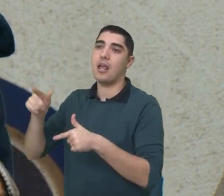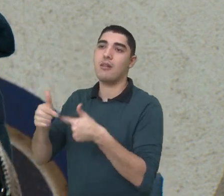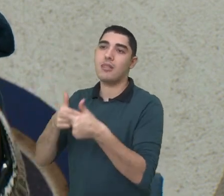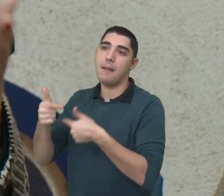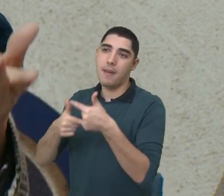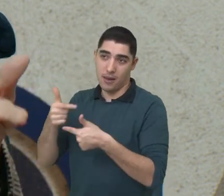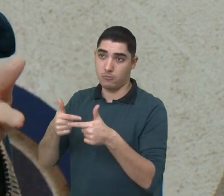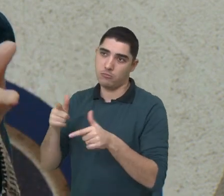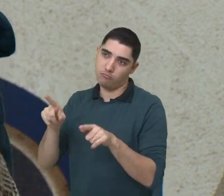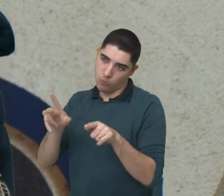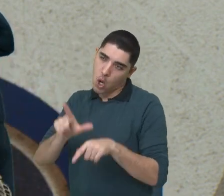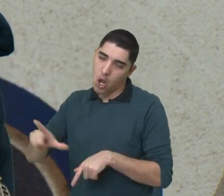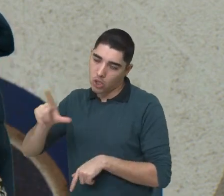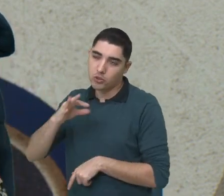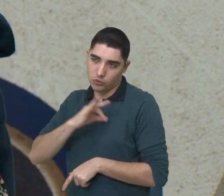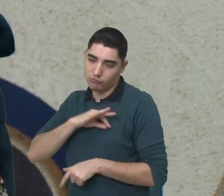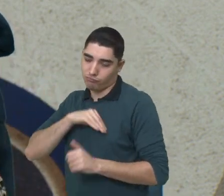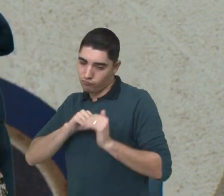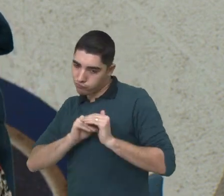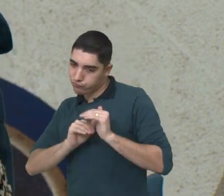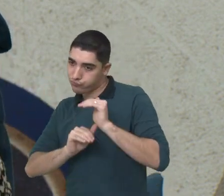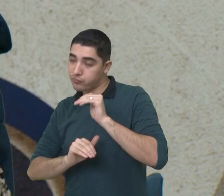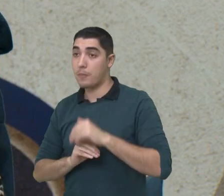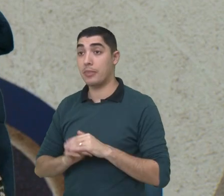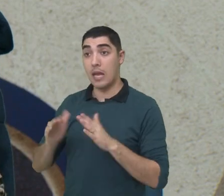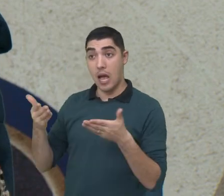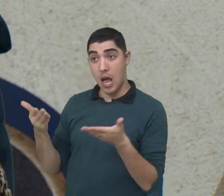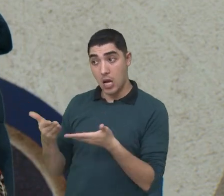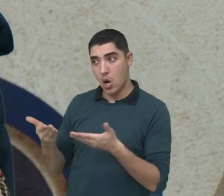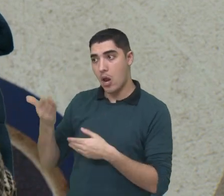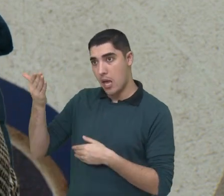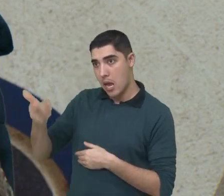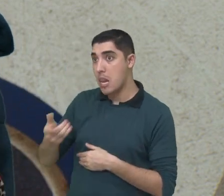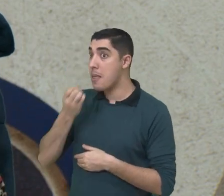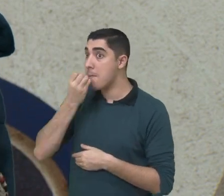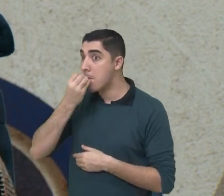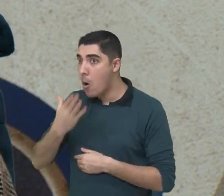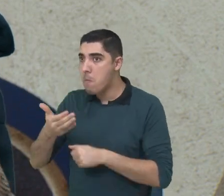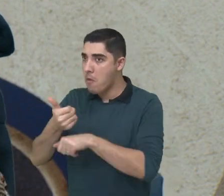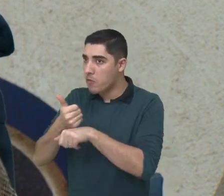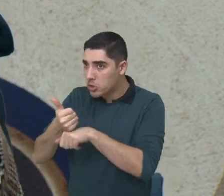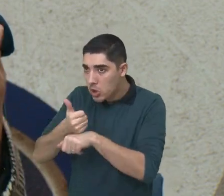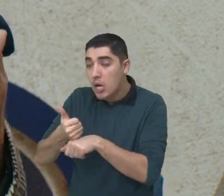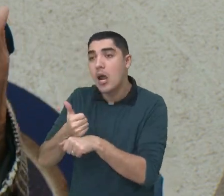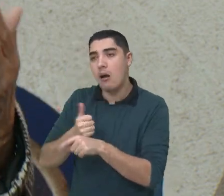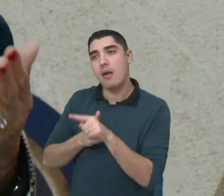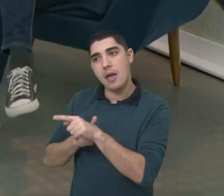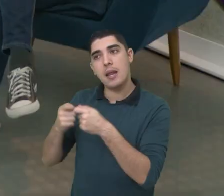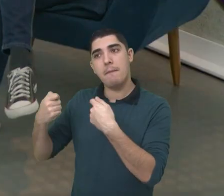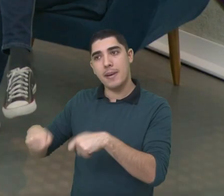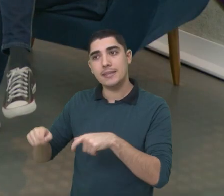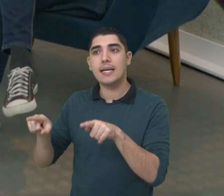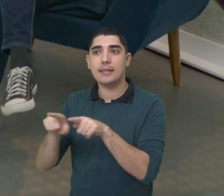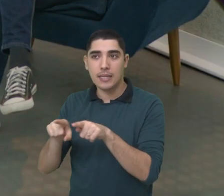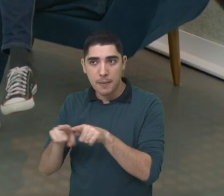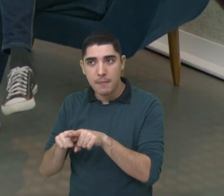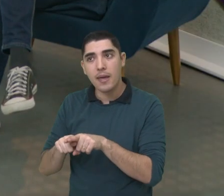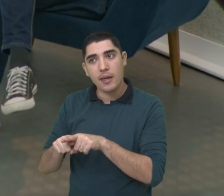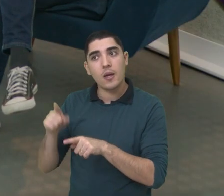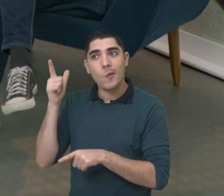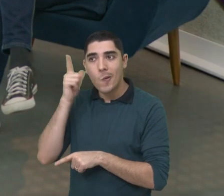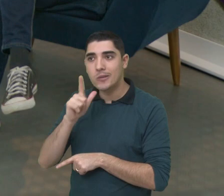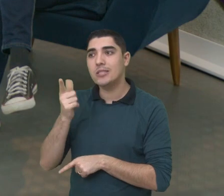trabalho e do comissionamento. Agora, ele como bom corretor, né, ele deve também fazer o